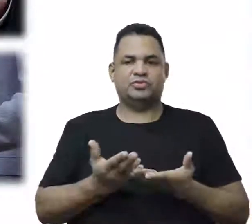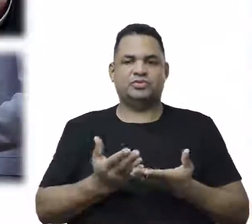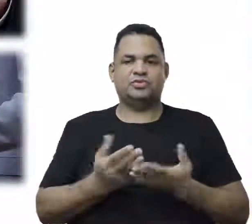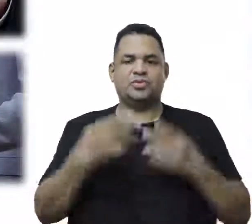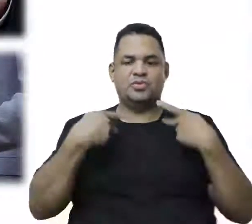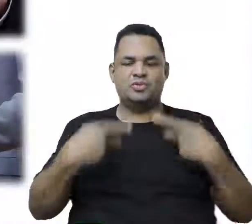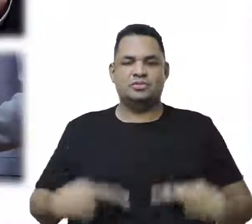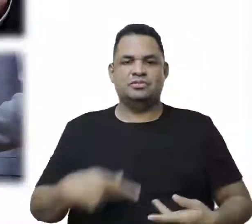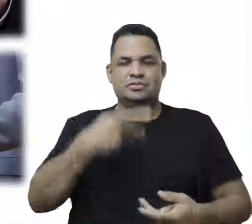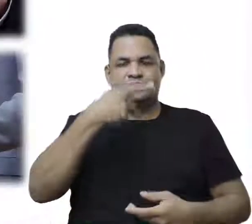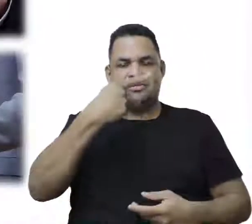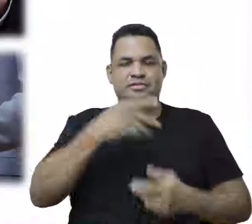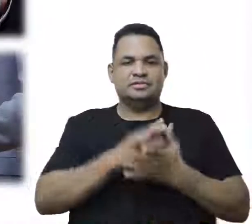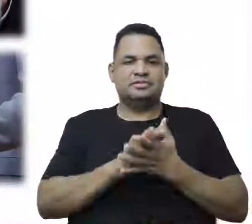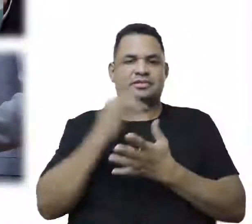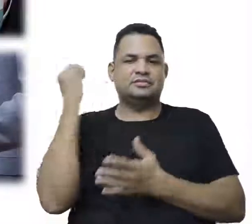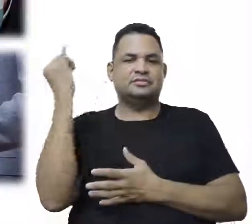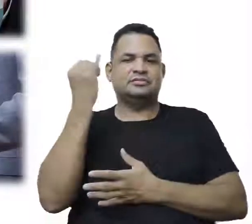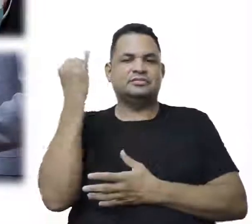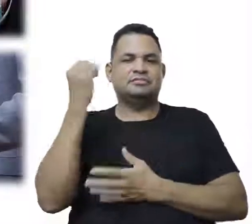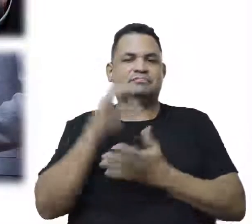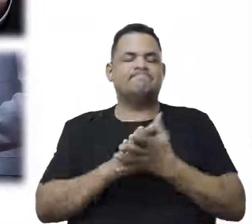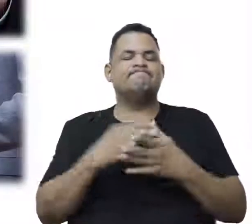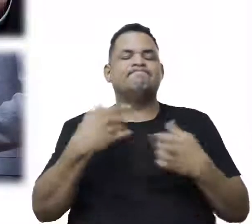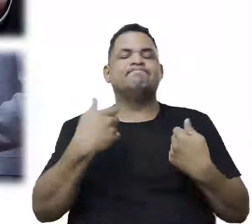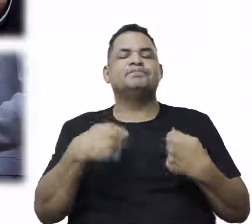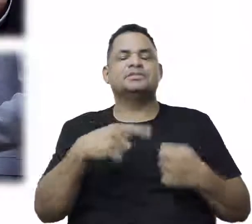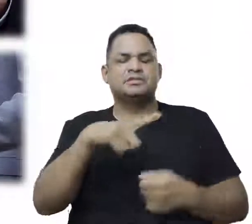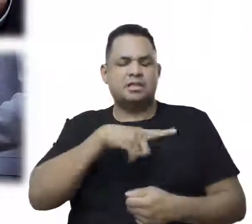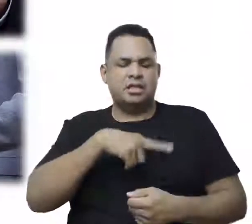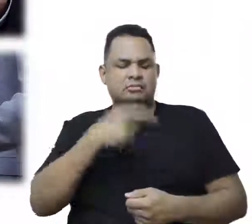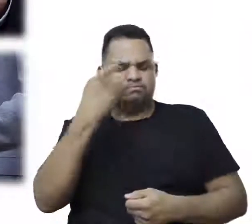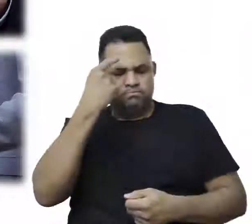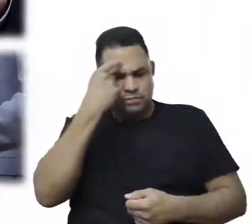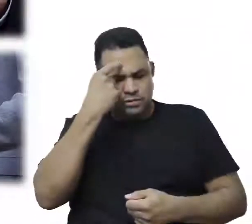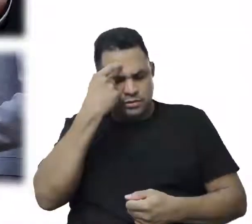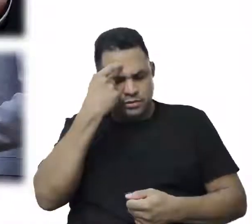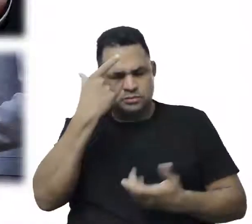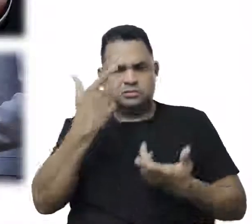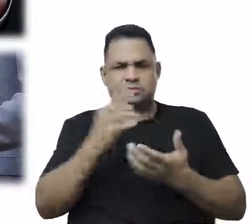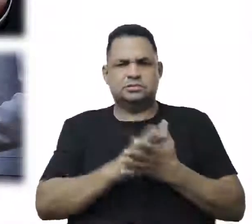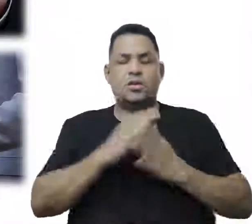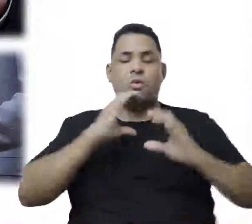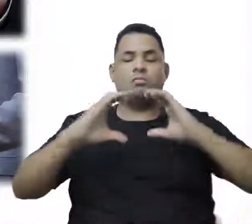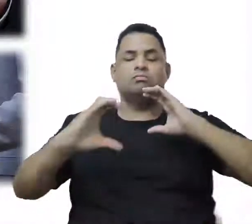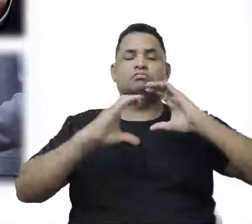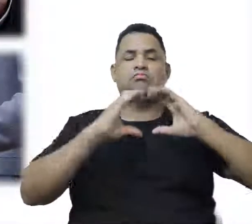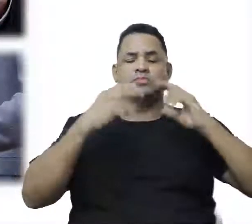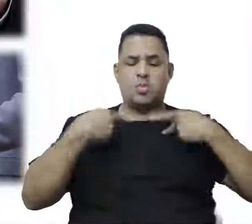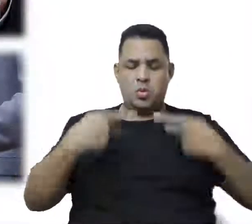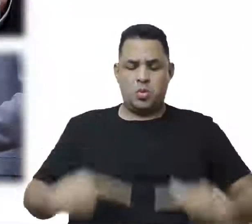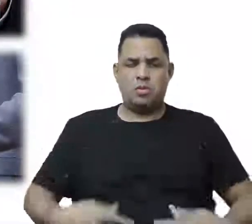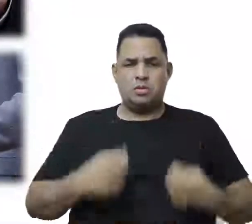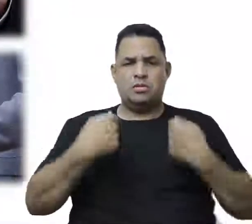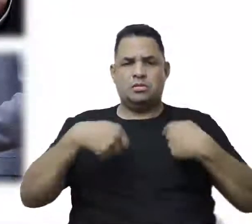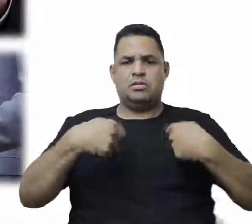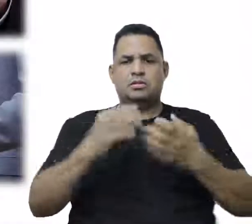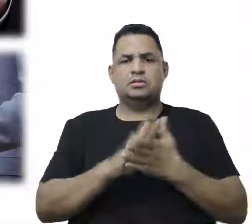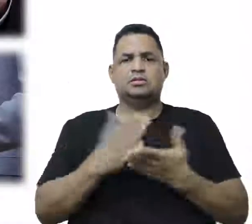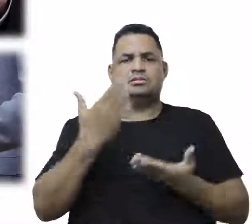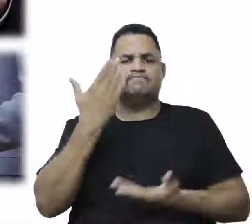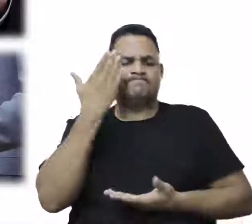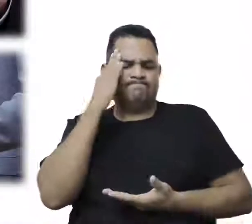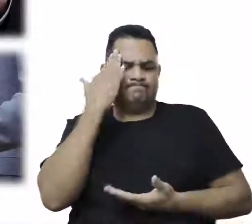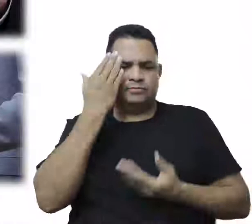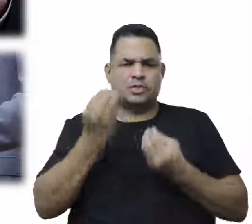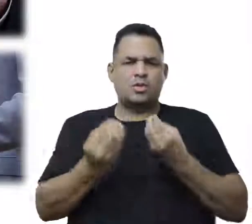E a importância é que a gente tenha consciência disso, né? Isso. Que o nosso corpo comunica. Então, a gente precisa entender como que